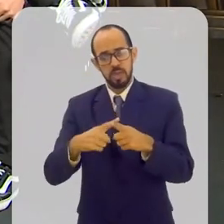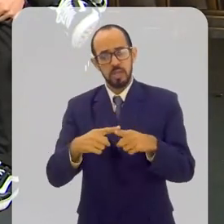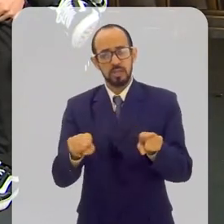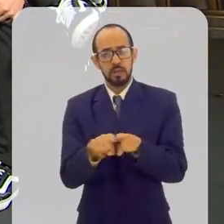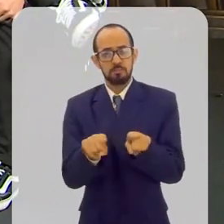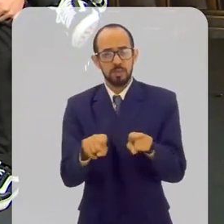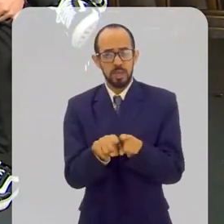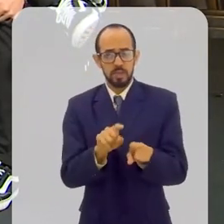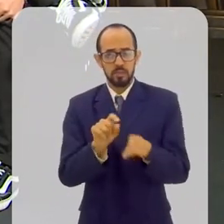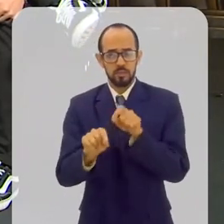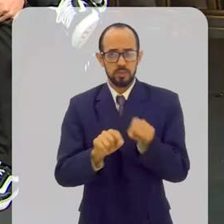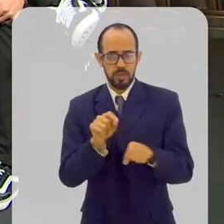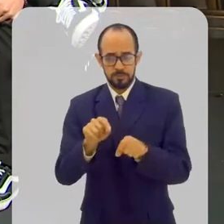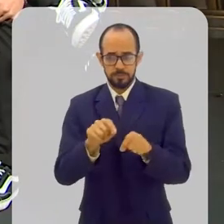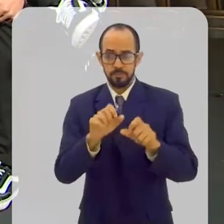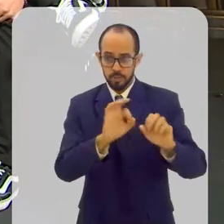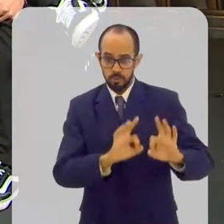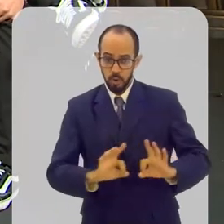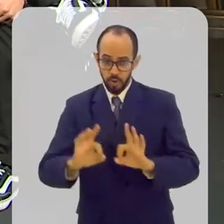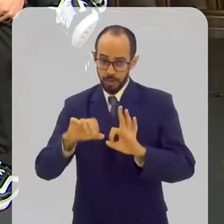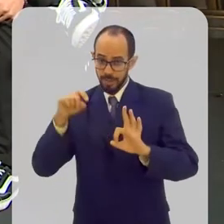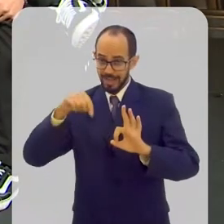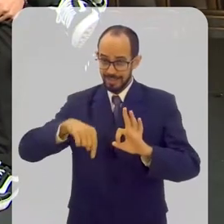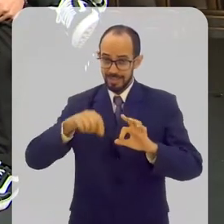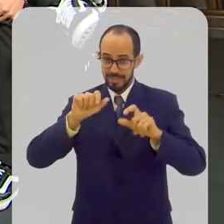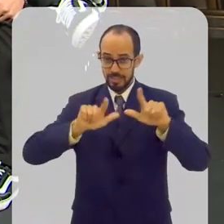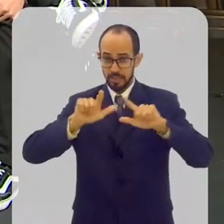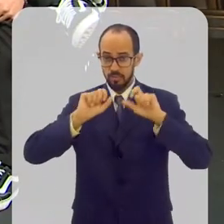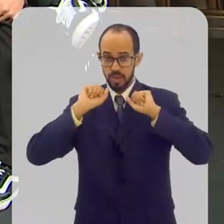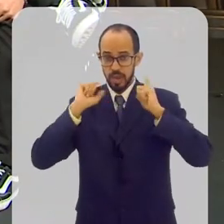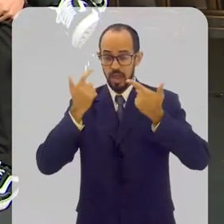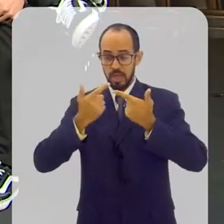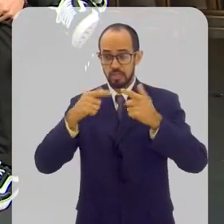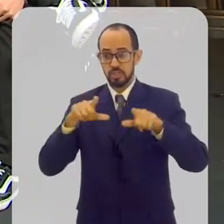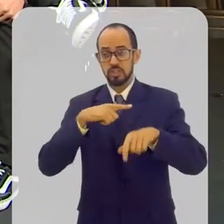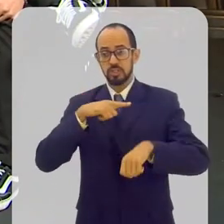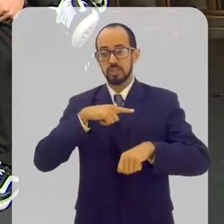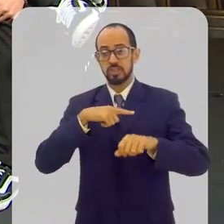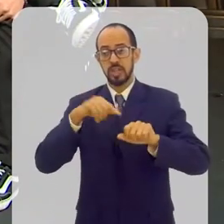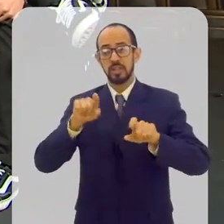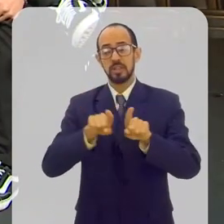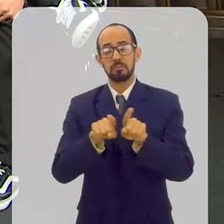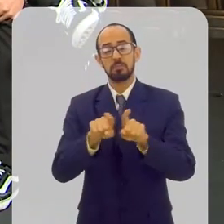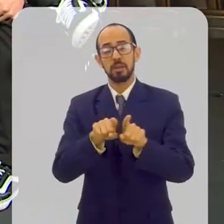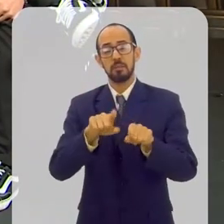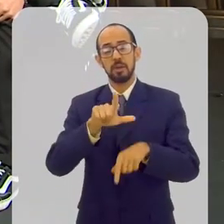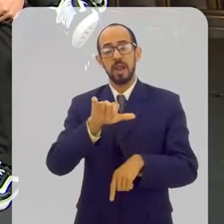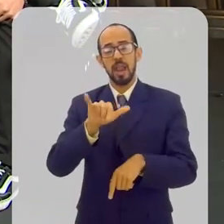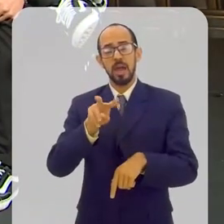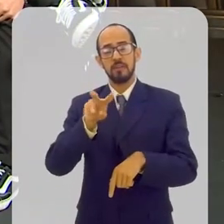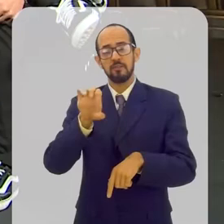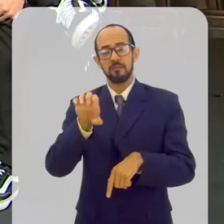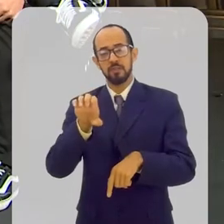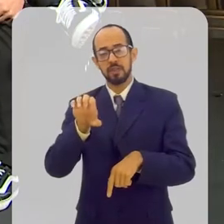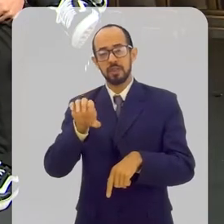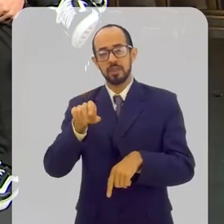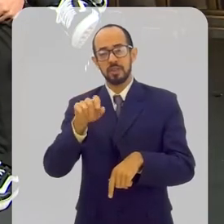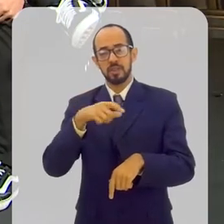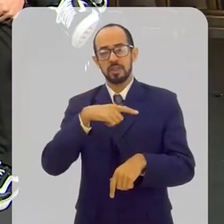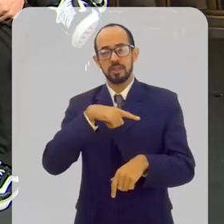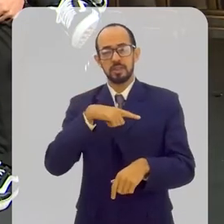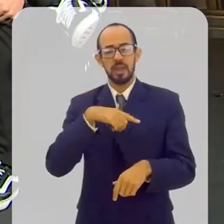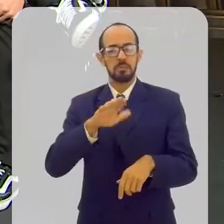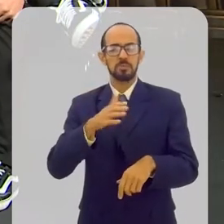outra coisa. Além desse programa aqui na TV Alerj, a gente tem uma live toda quarta-feira, que é uma live que bate 5